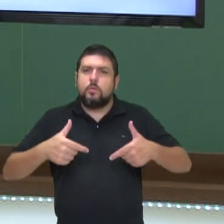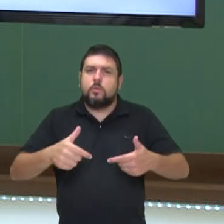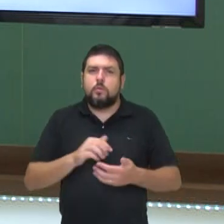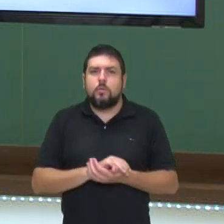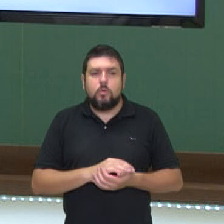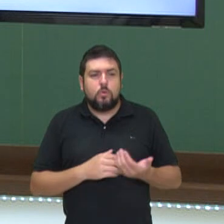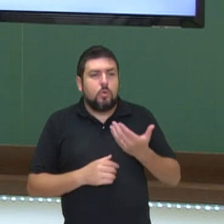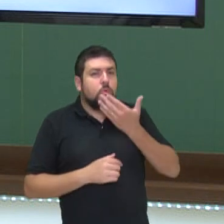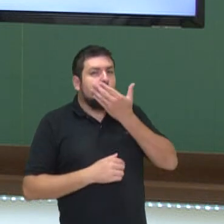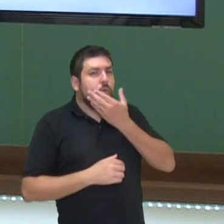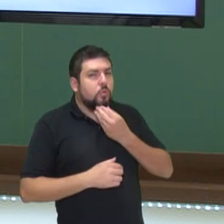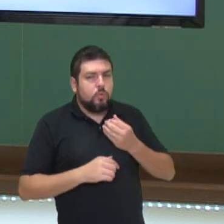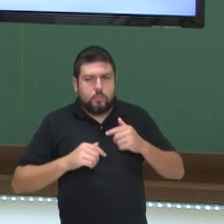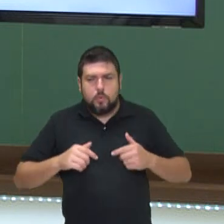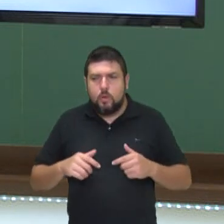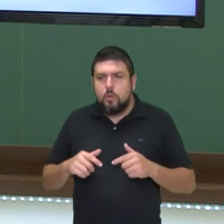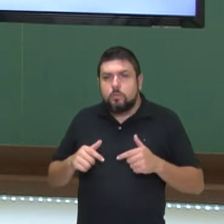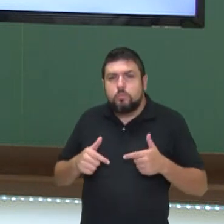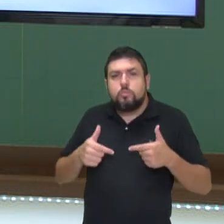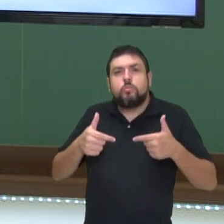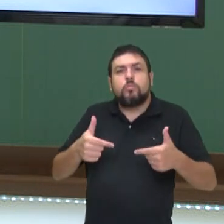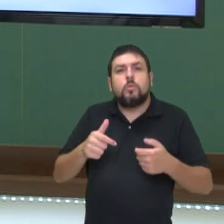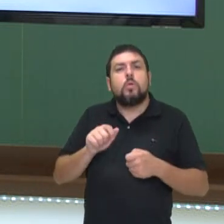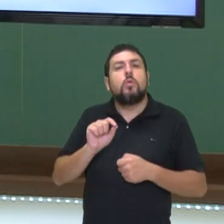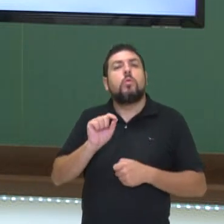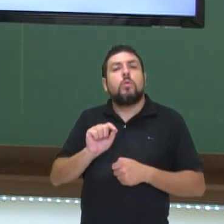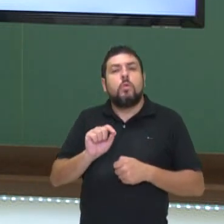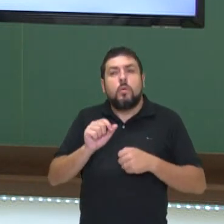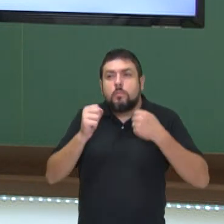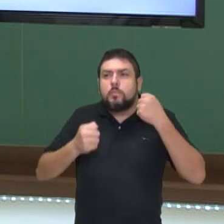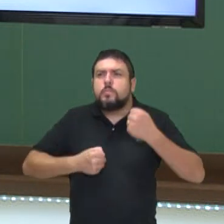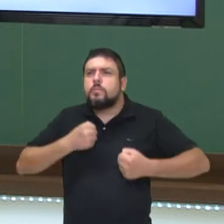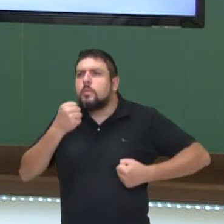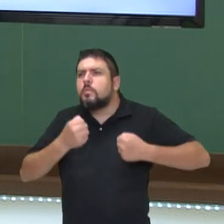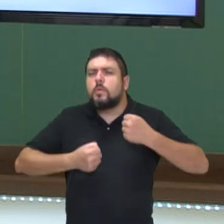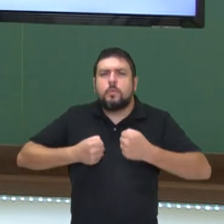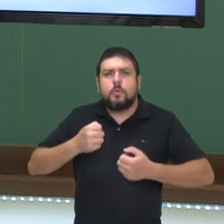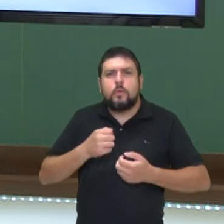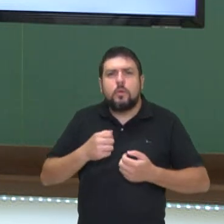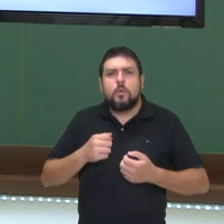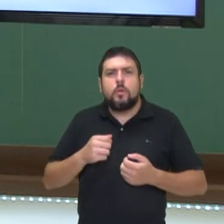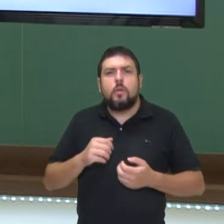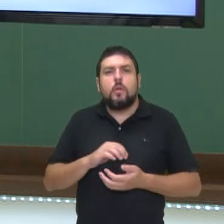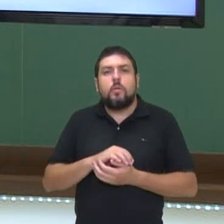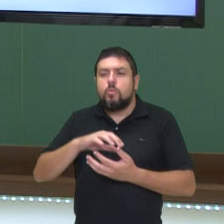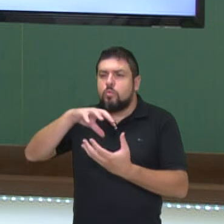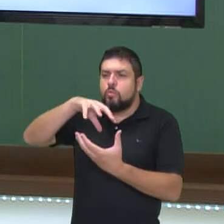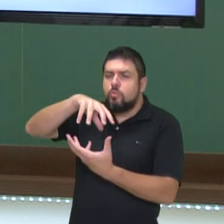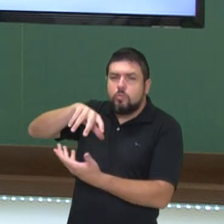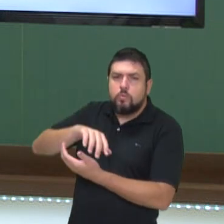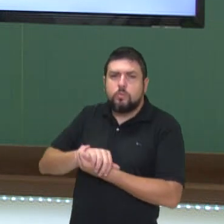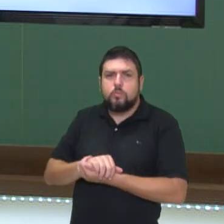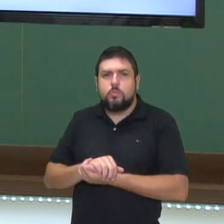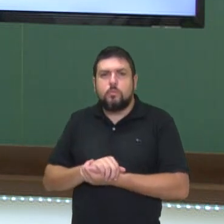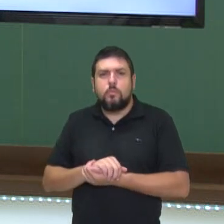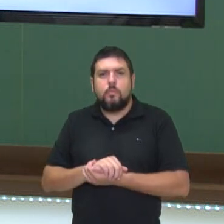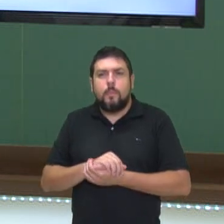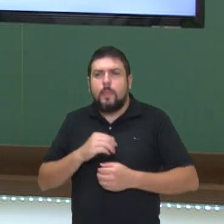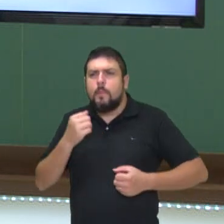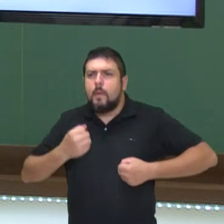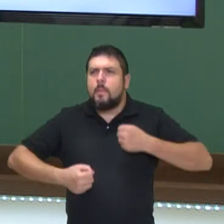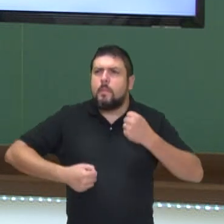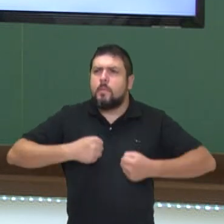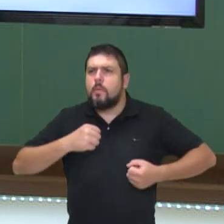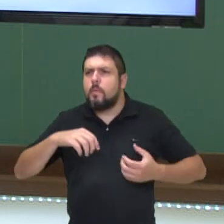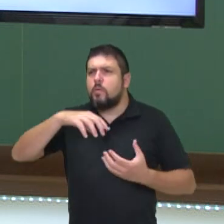percorre o mundo inteiro, ele faz a ação de percorrer. De quem estamos falando? Um homem, o nosso sujeito. O predicado percorre o mundo inteiro